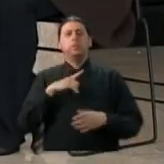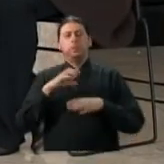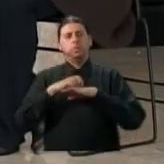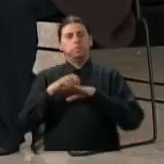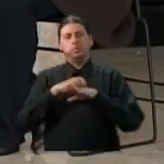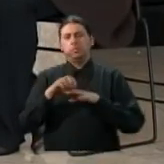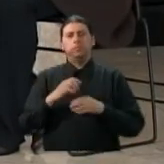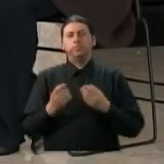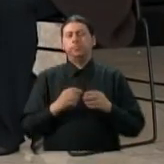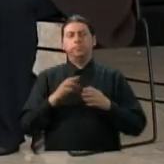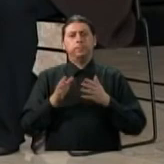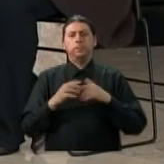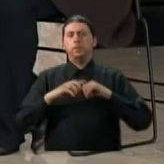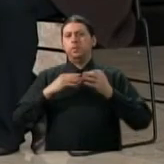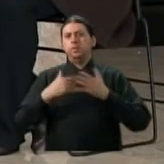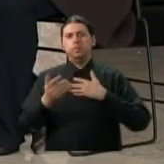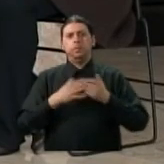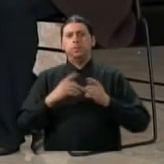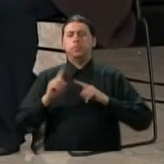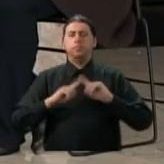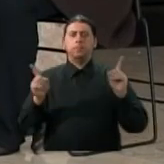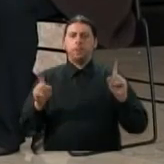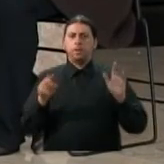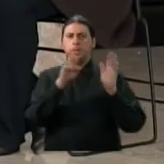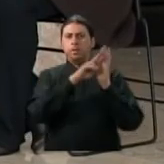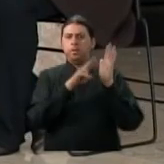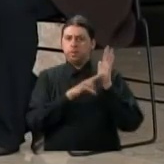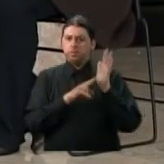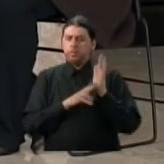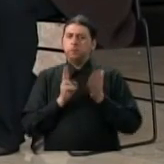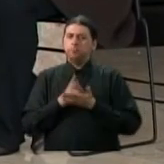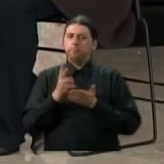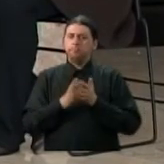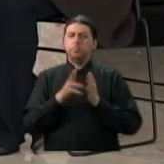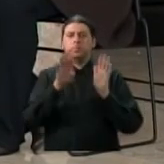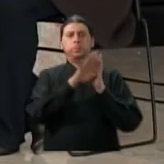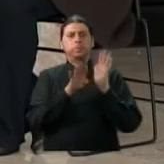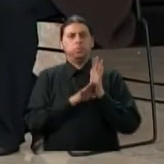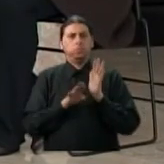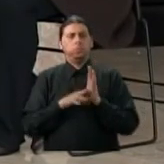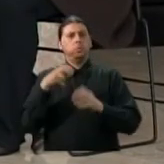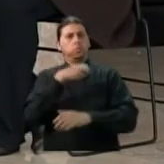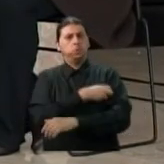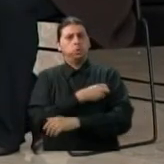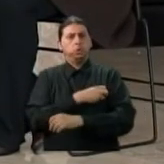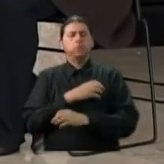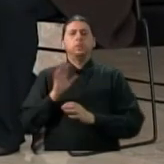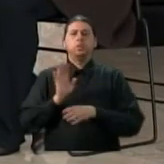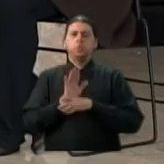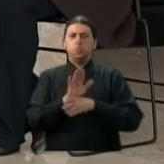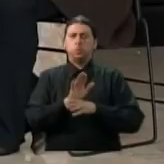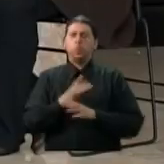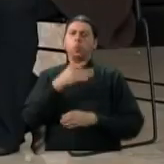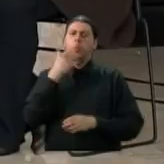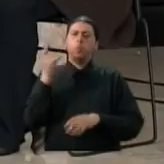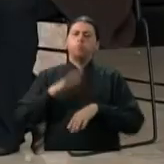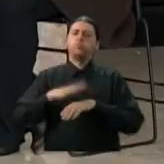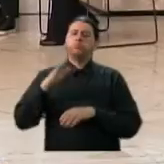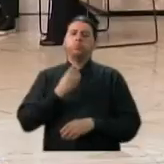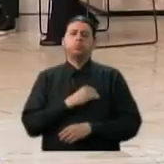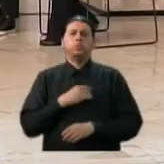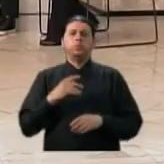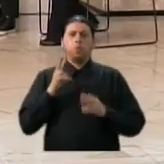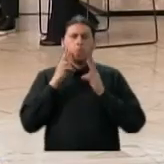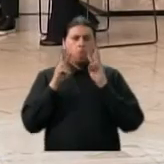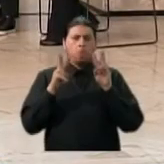outra. Mas, via de regra, as campanhas de vacinação são para ajudar, para facilitar a vida. Né? Olha o que